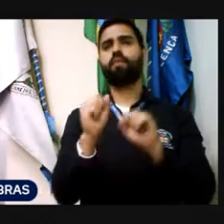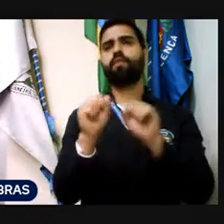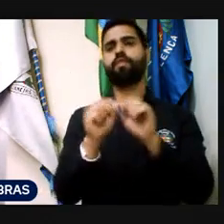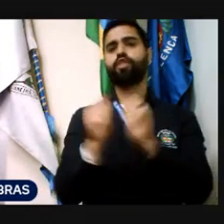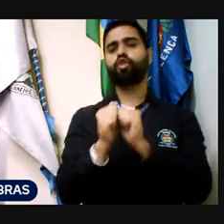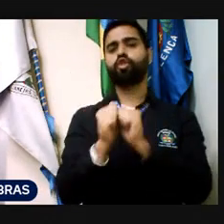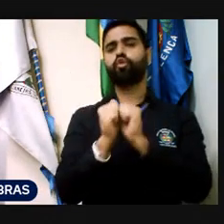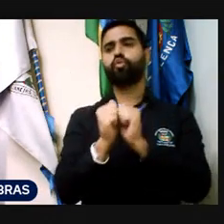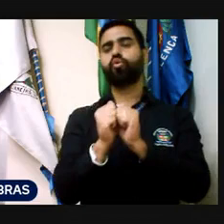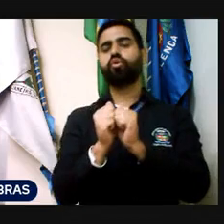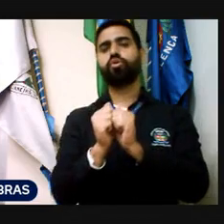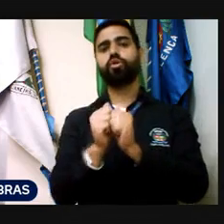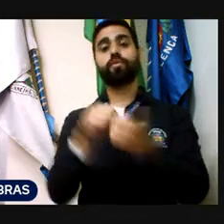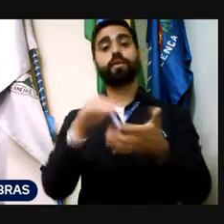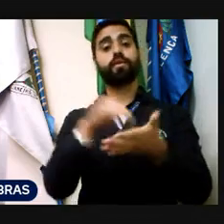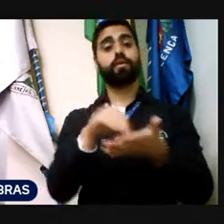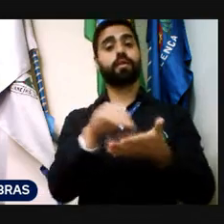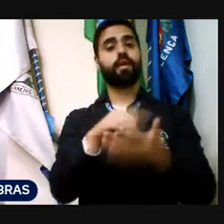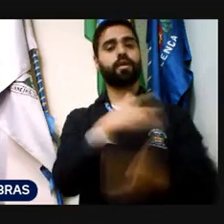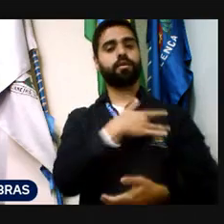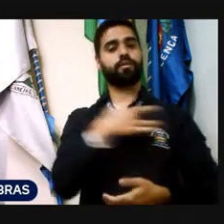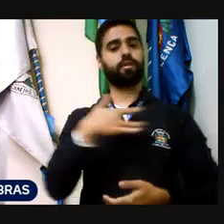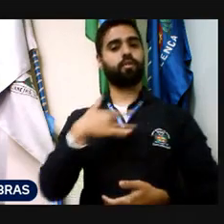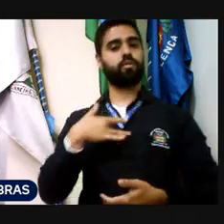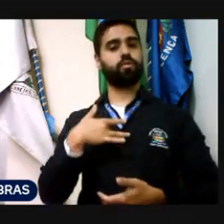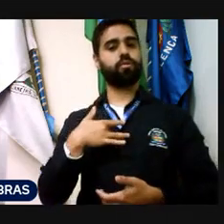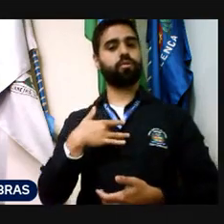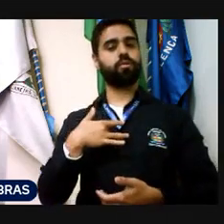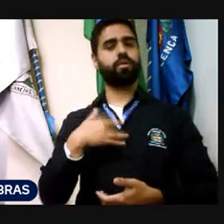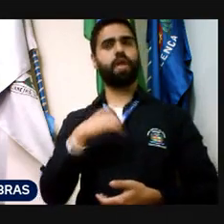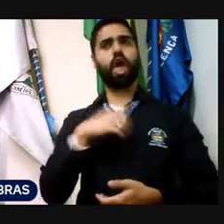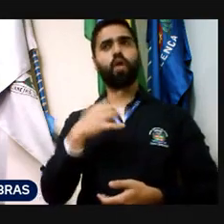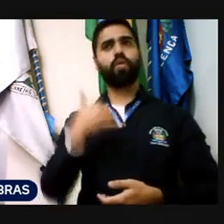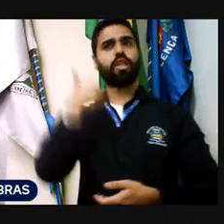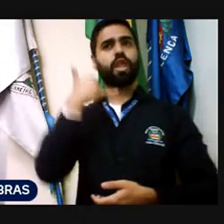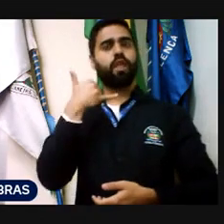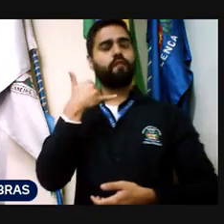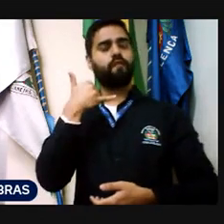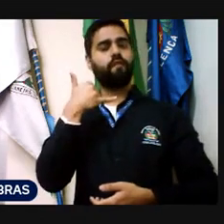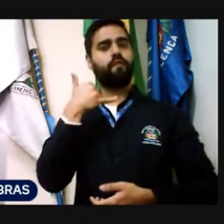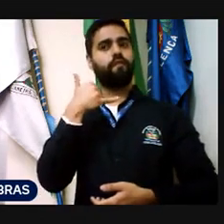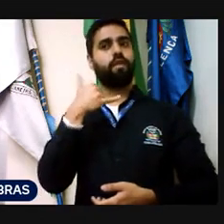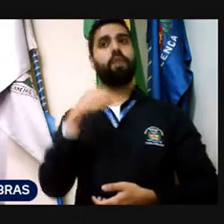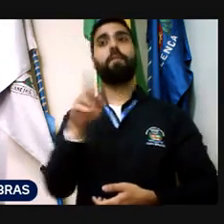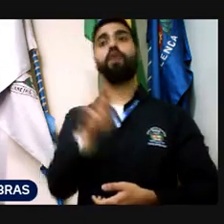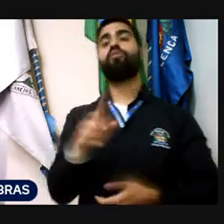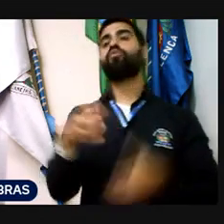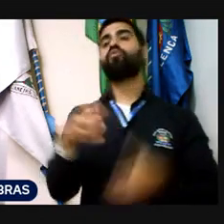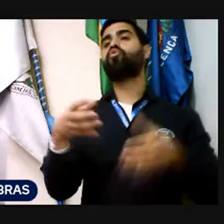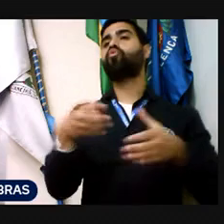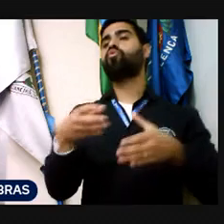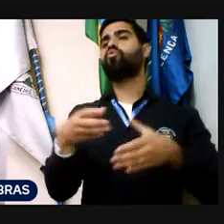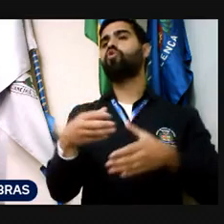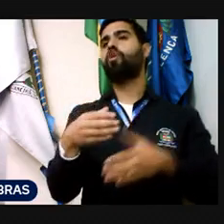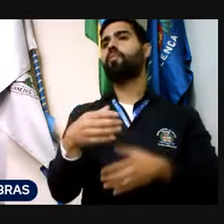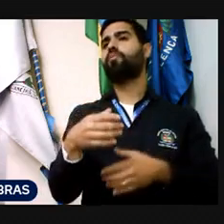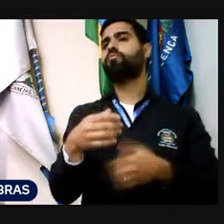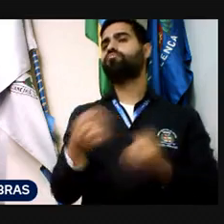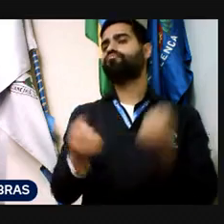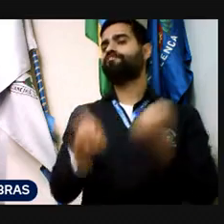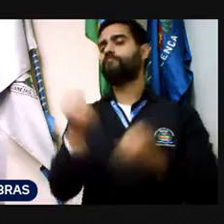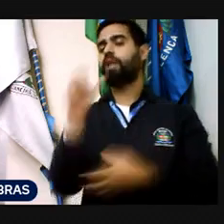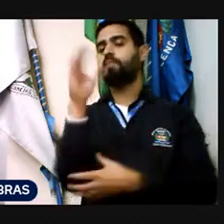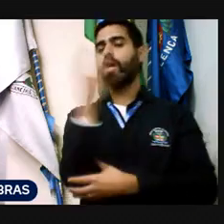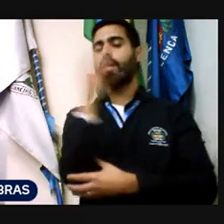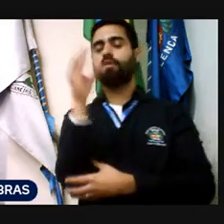mesmo viabilize, junto à Secretaria Municipal de Saúde, um telefone celular para uso das equipes de plantão do serviço de ambulância